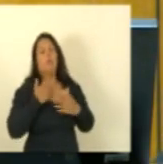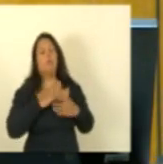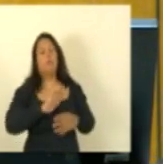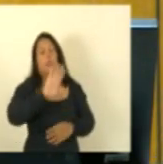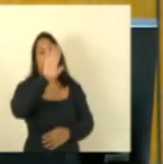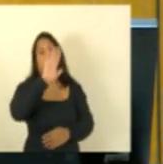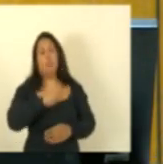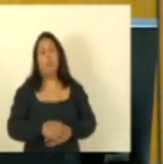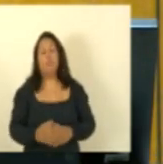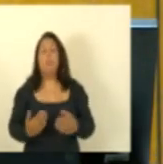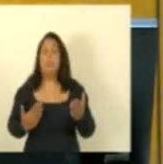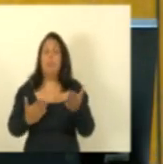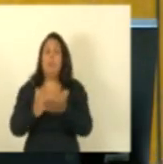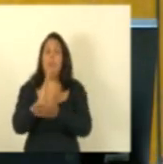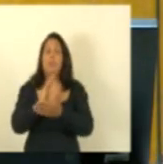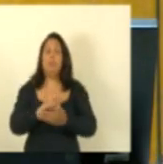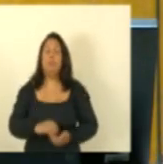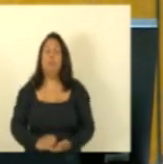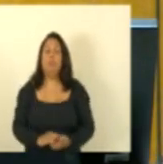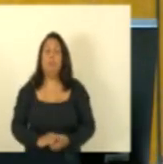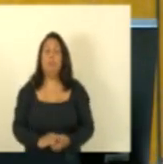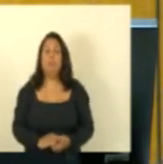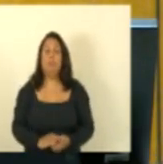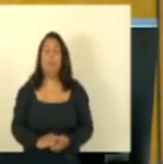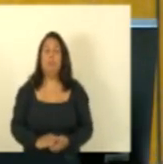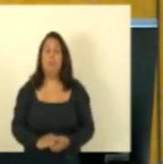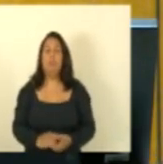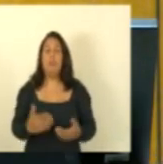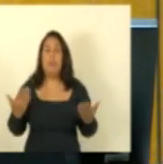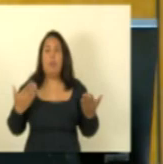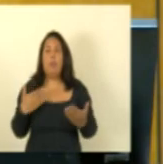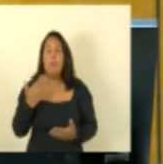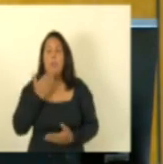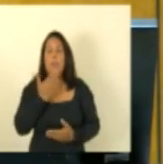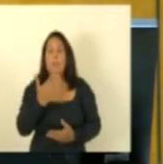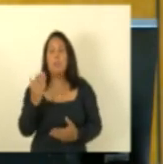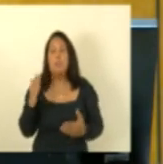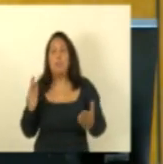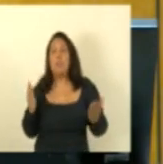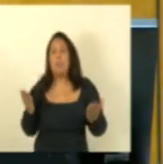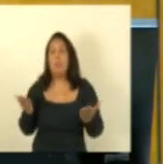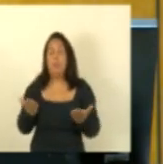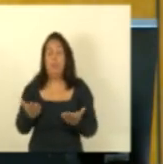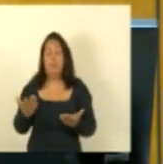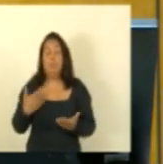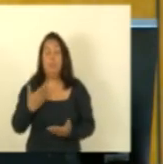manifestam. Aprovado. Pedi aos colegas.